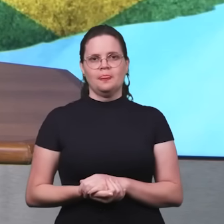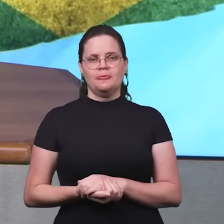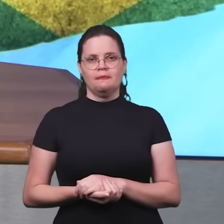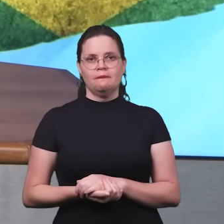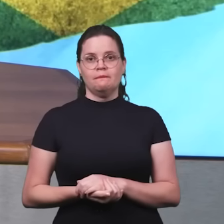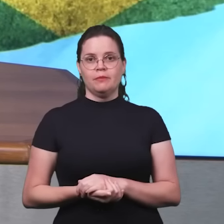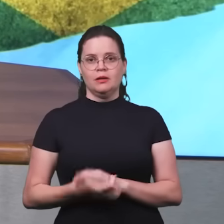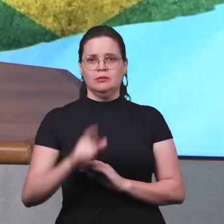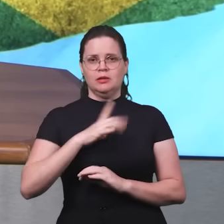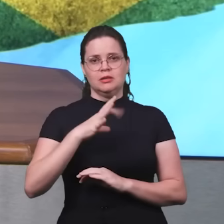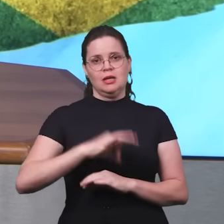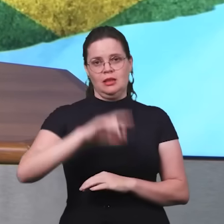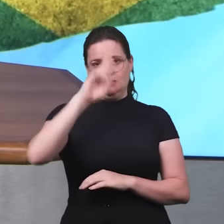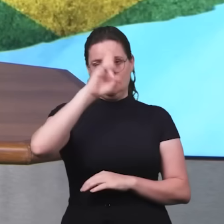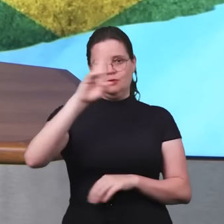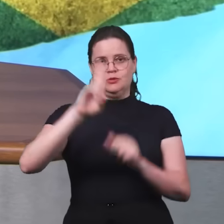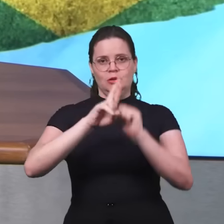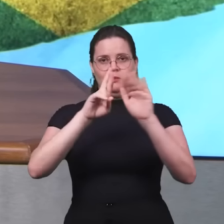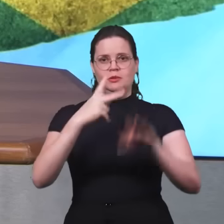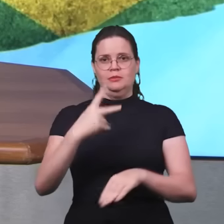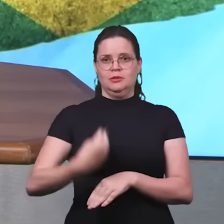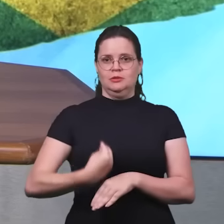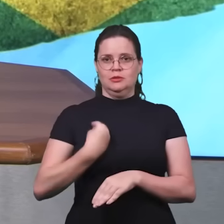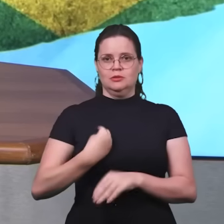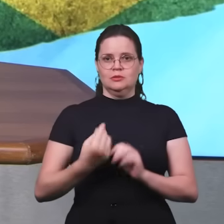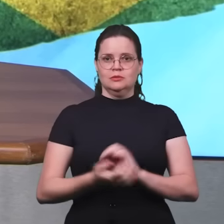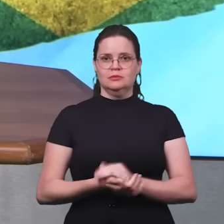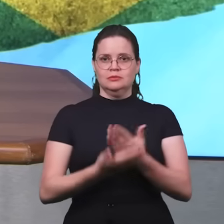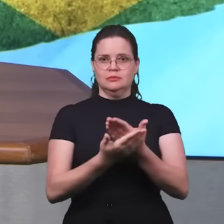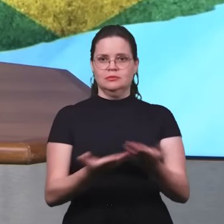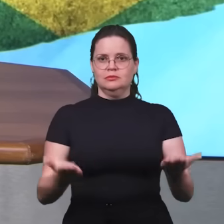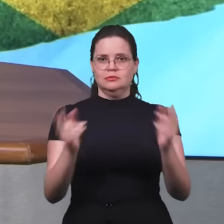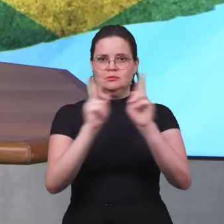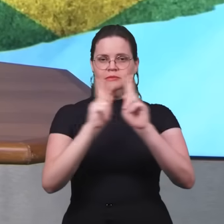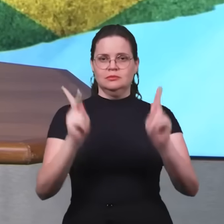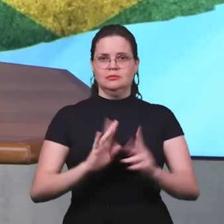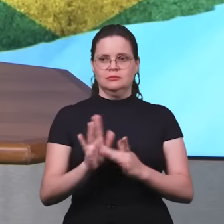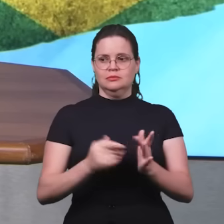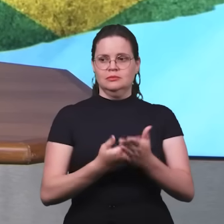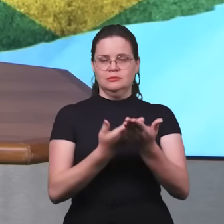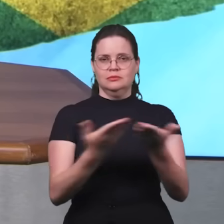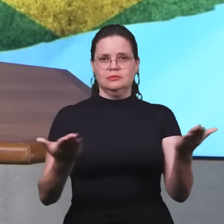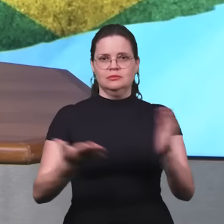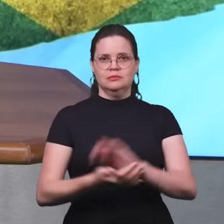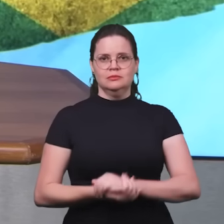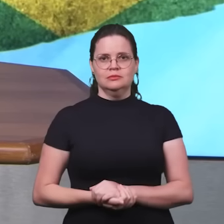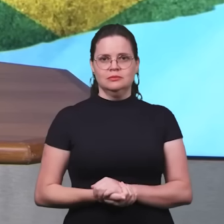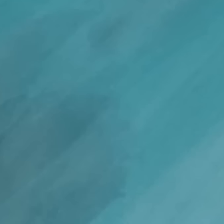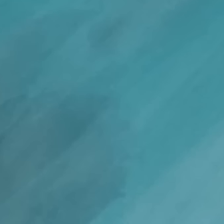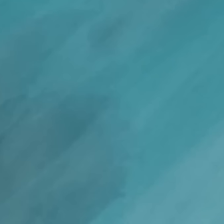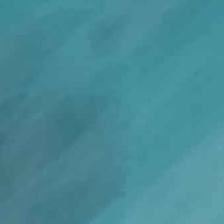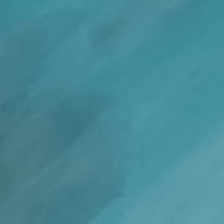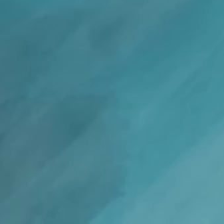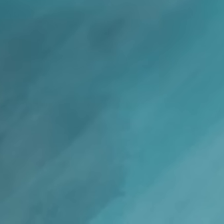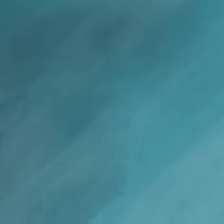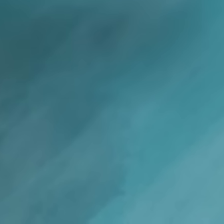Manaim, onde o Senhor tem uma bênção para a sua vida. E assim nós nos despedimos com a paz do Senhor Jesus.